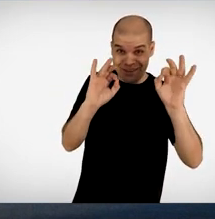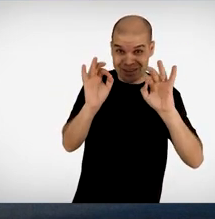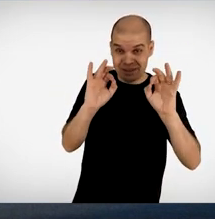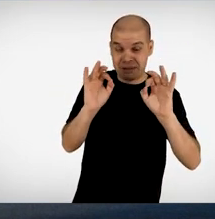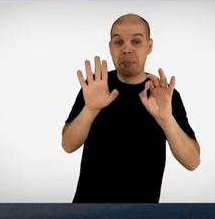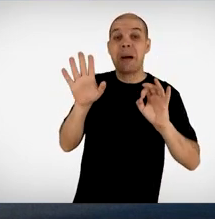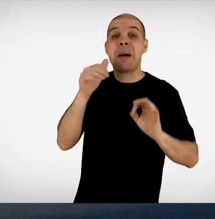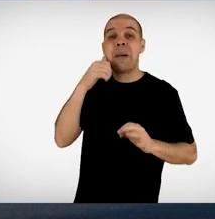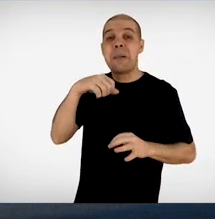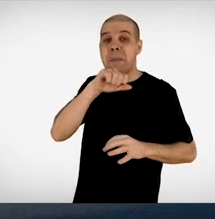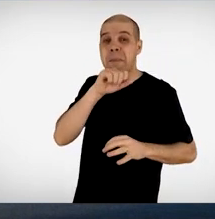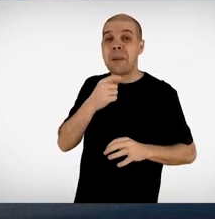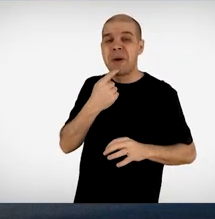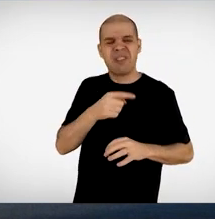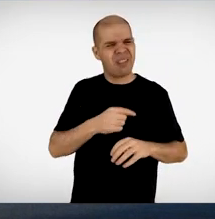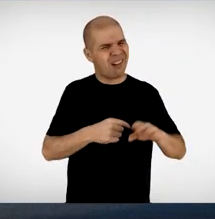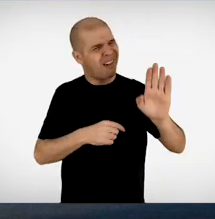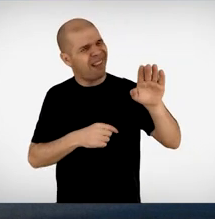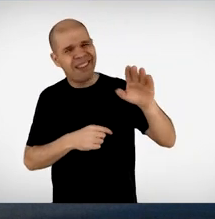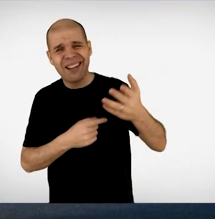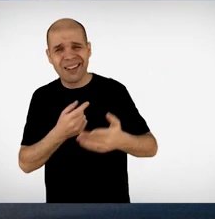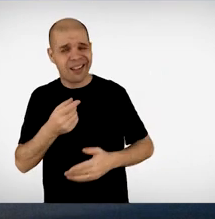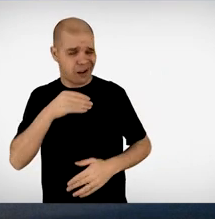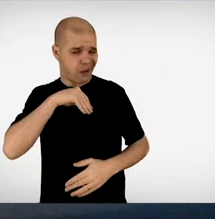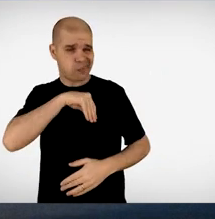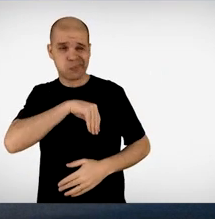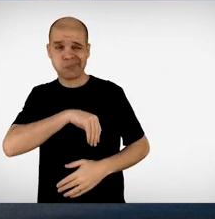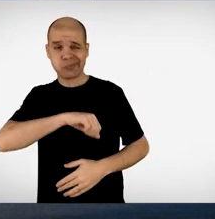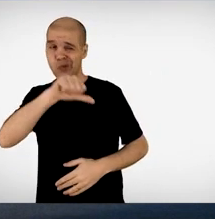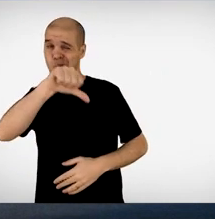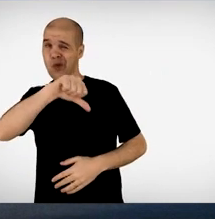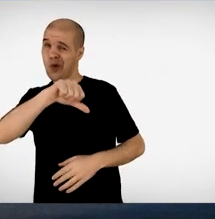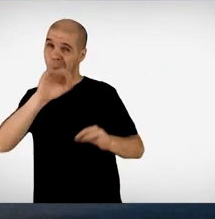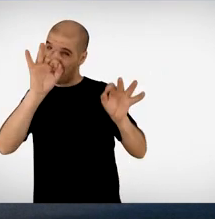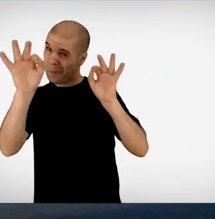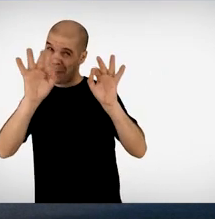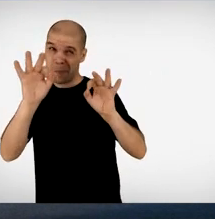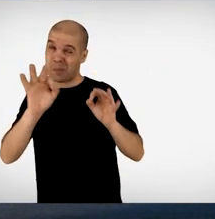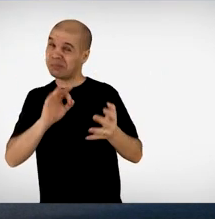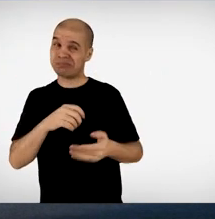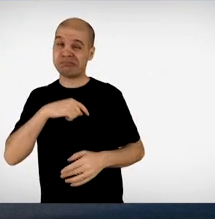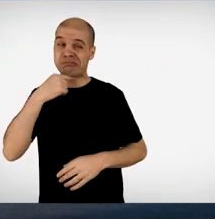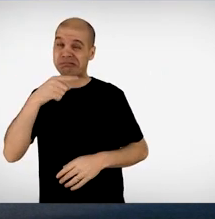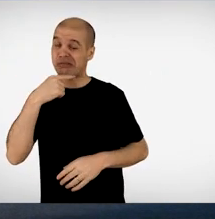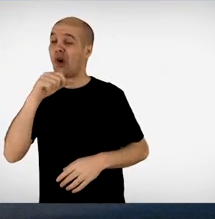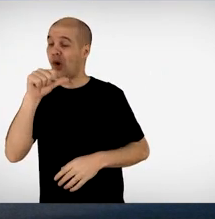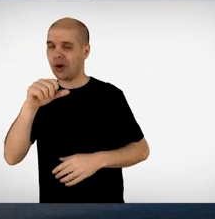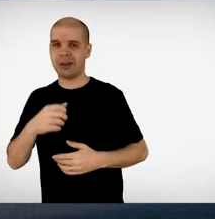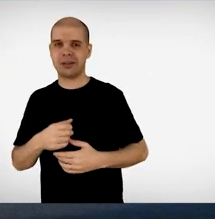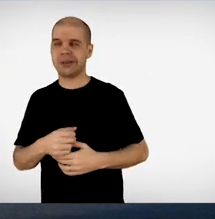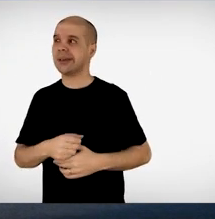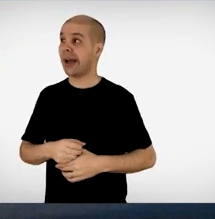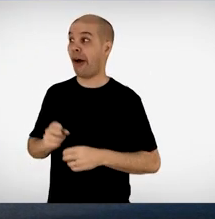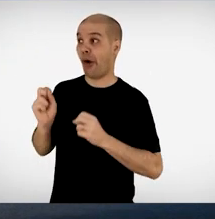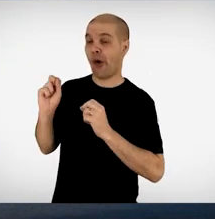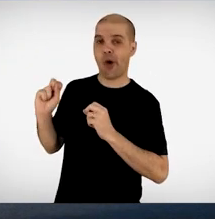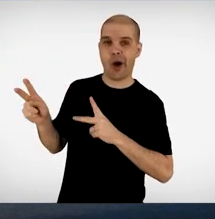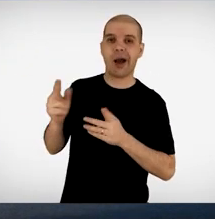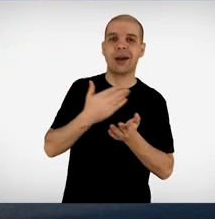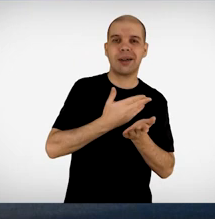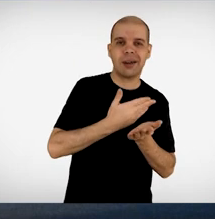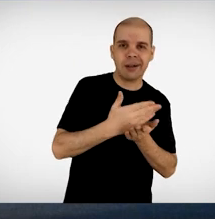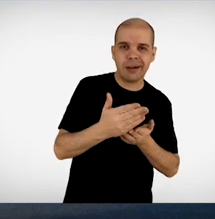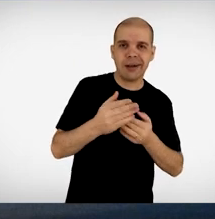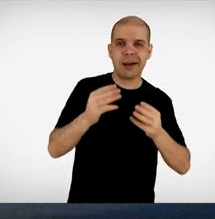Aí fui fazer marketing, achei um saco. Aí queria ser escritora, ganha menos dinheiro ainda. Aí quero trabalhar com cinema,